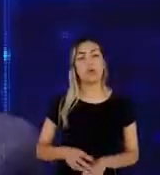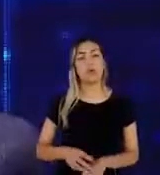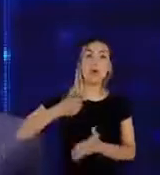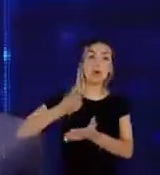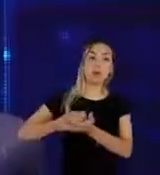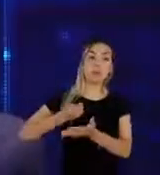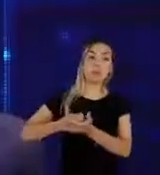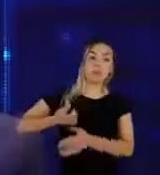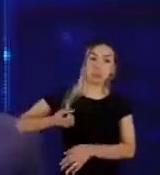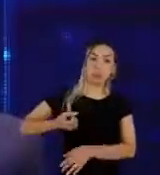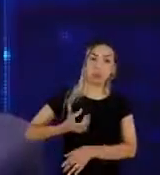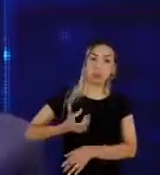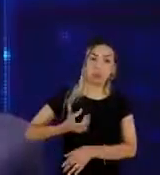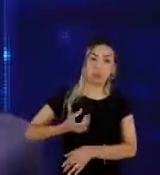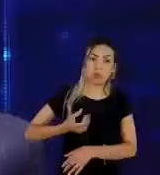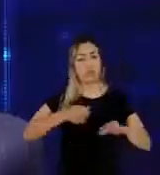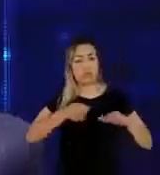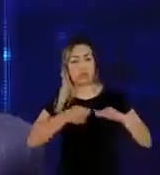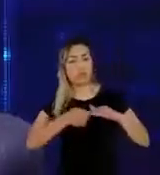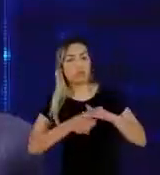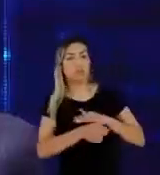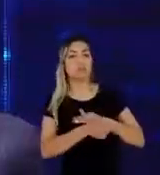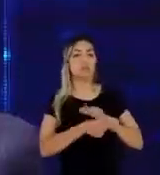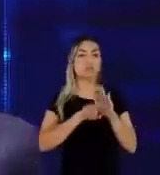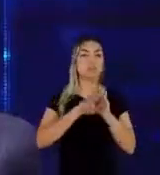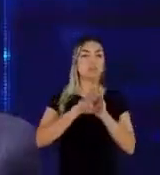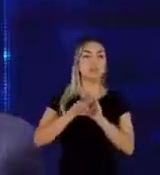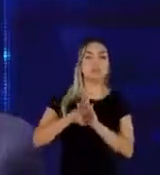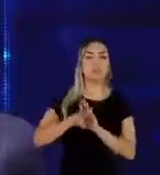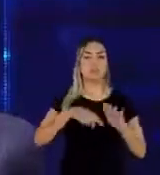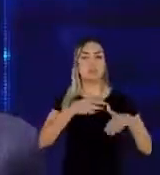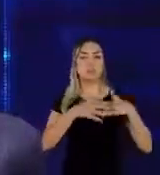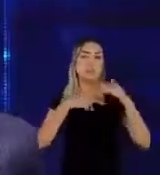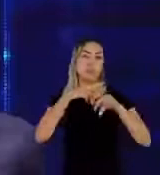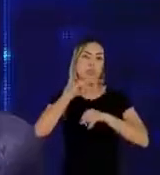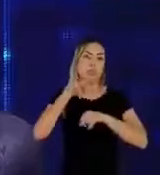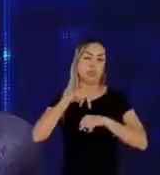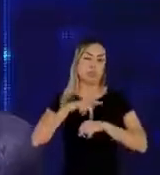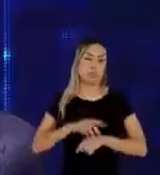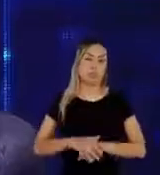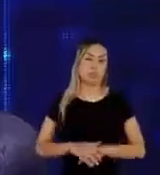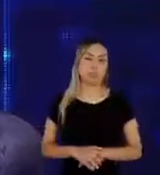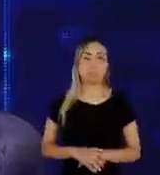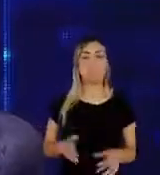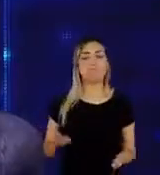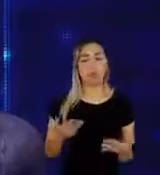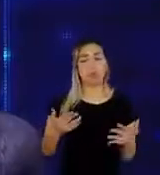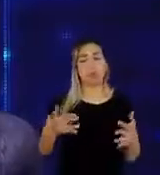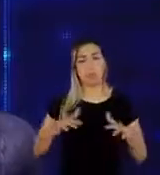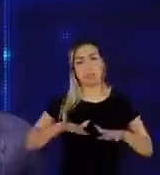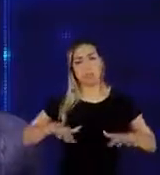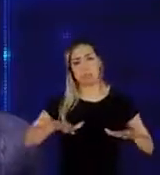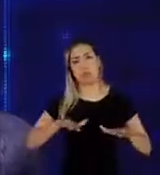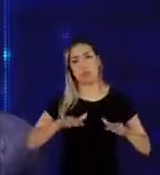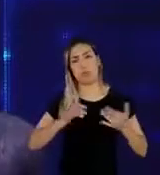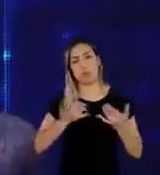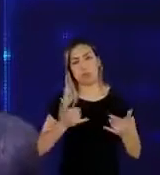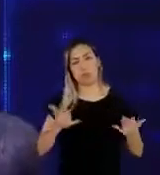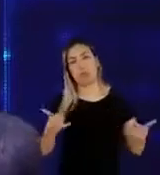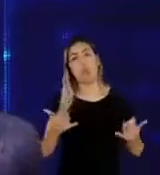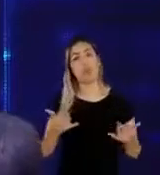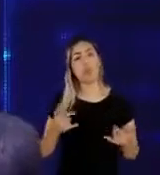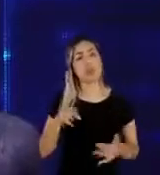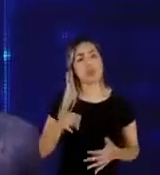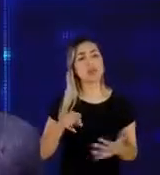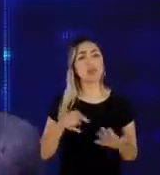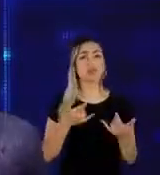de investir em pesquisa e desenvolvimento no país. E o nosso setor elétrico, ele é um setor muito peculiar,